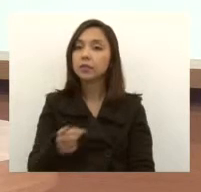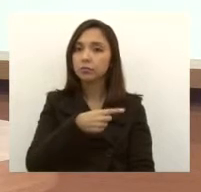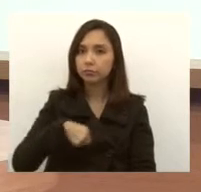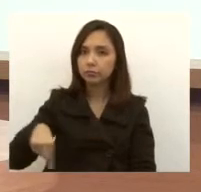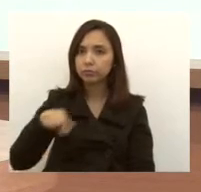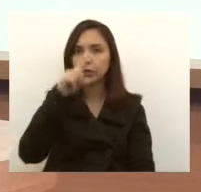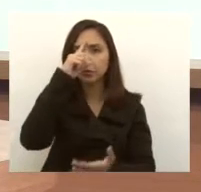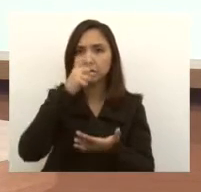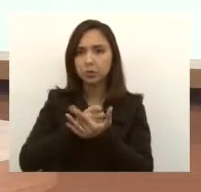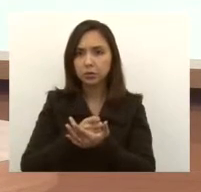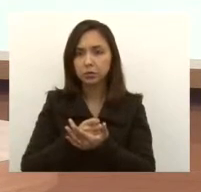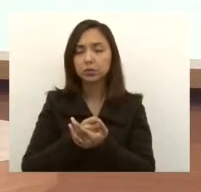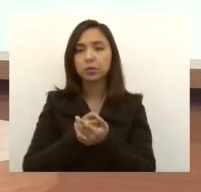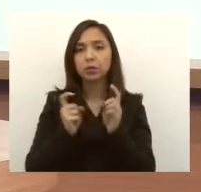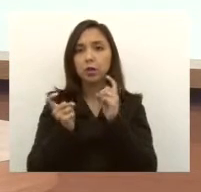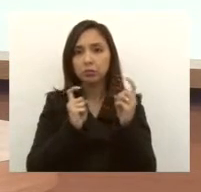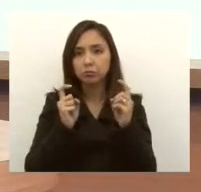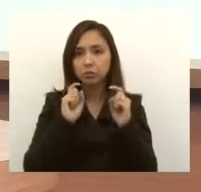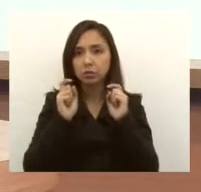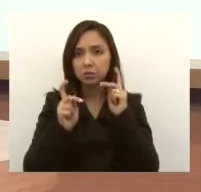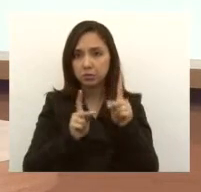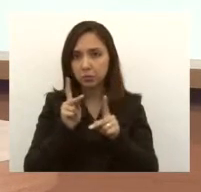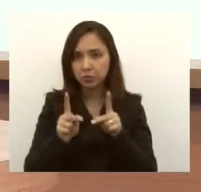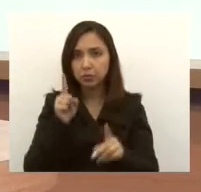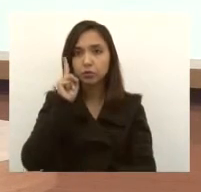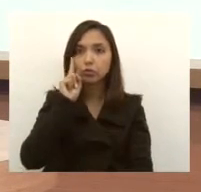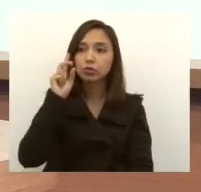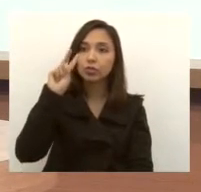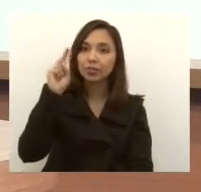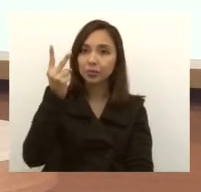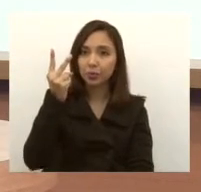resolvemos chamar uma audiência pública no dia 2